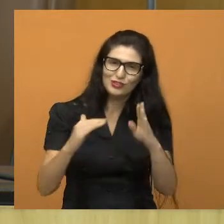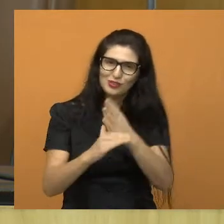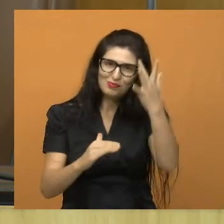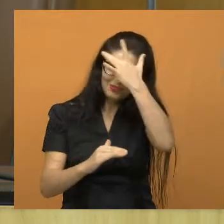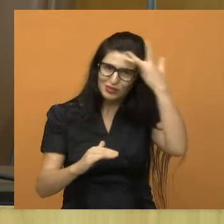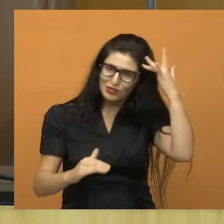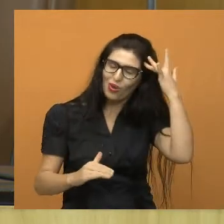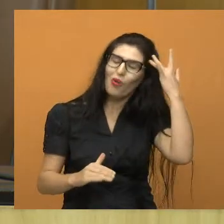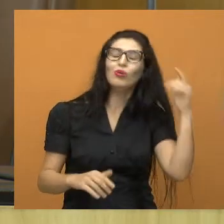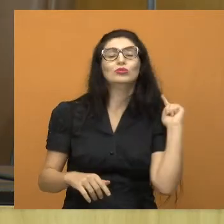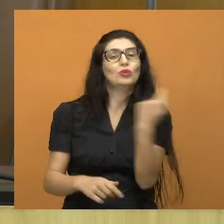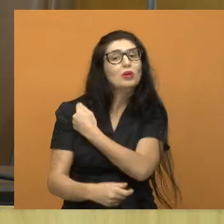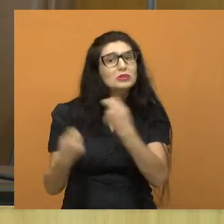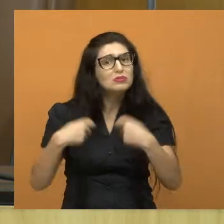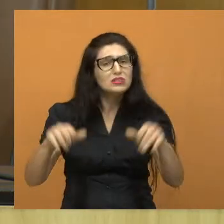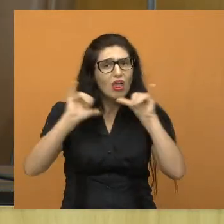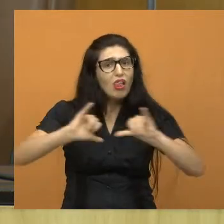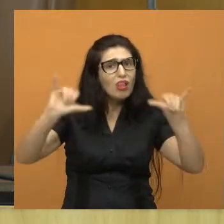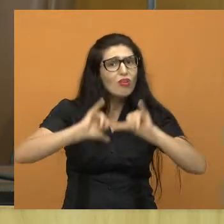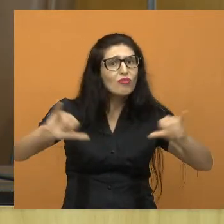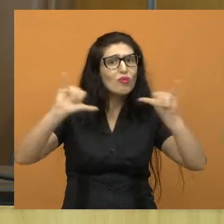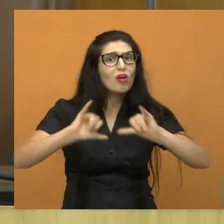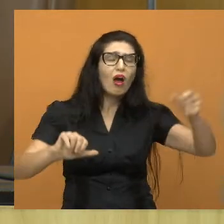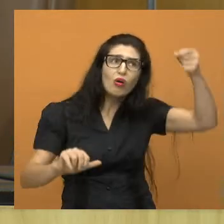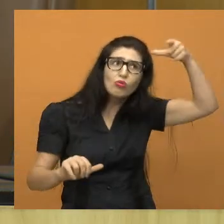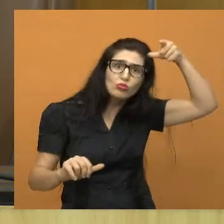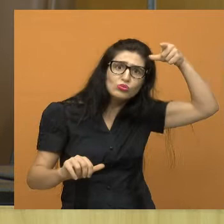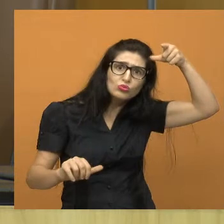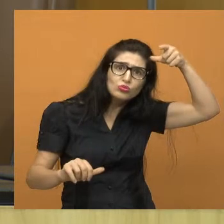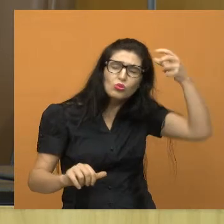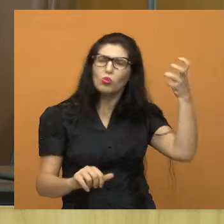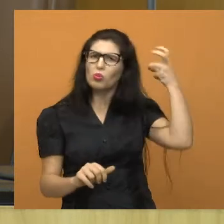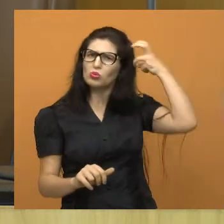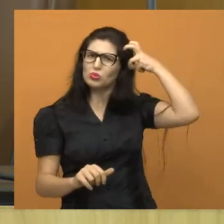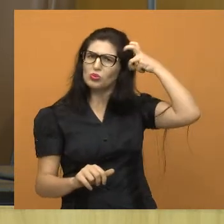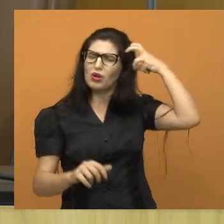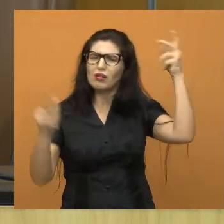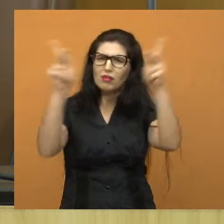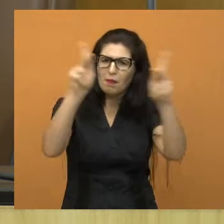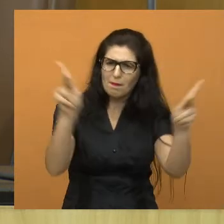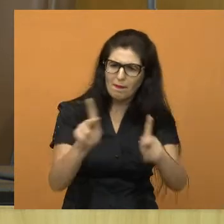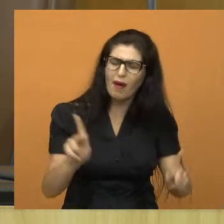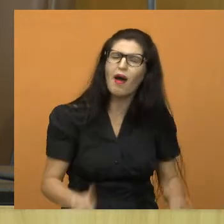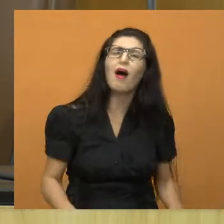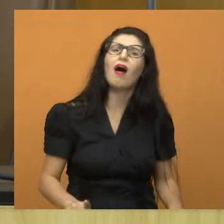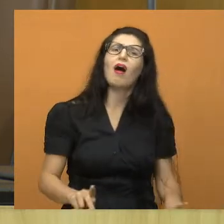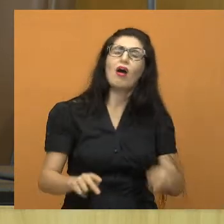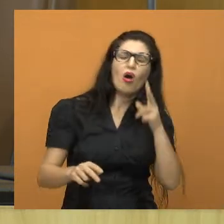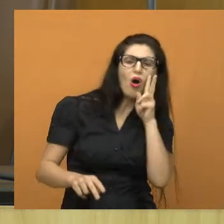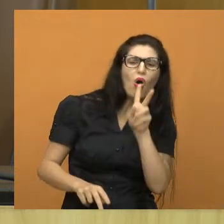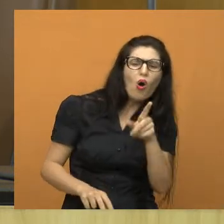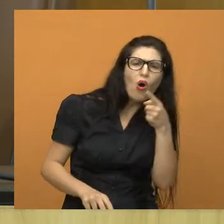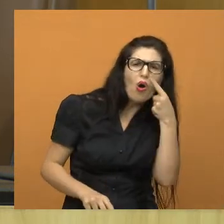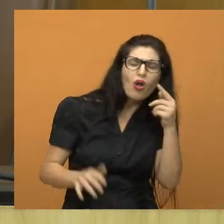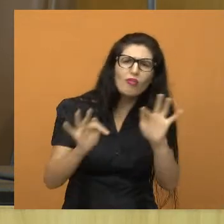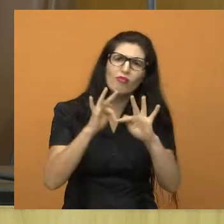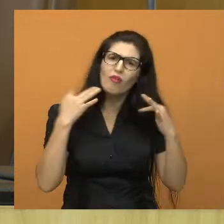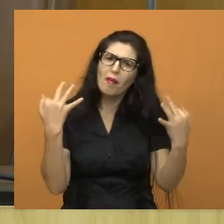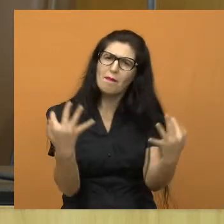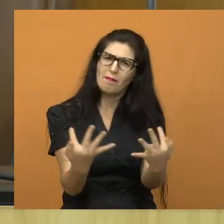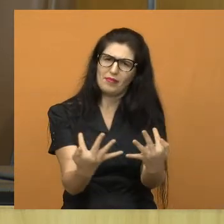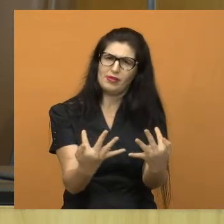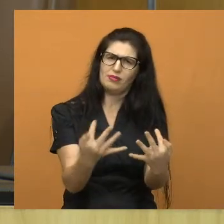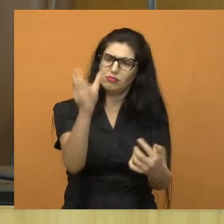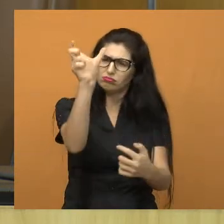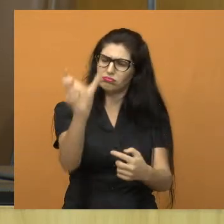possa promover essa cultura da paz dentro das nossas casas, né, que possamos olhar para as nossas famílias, que a gente possa ser um